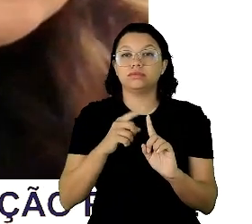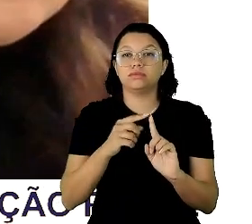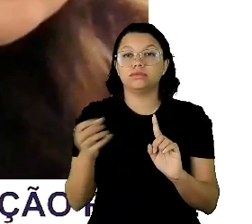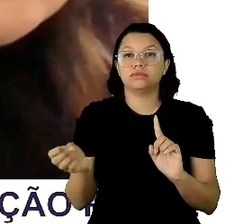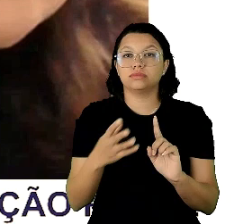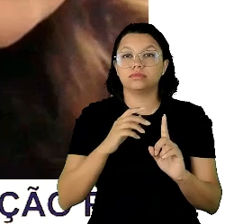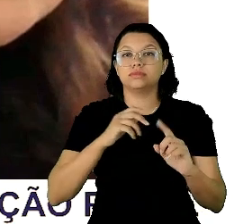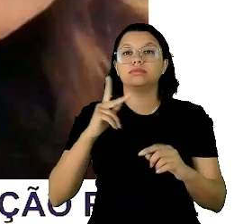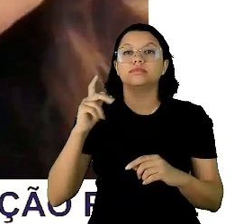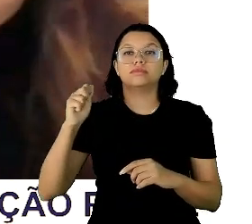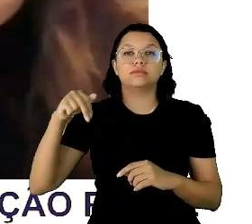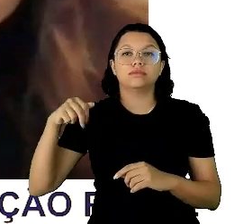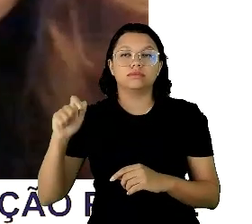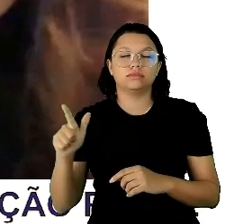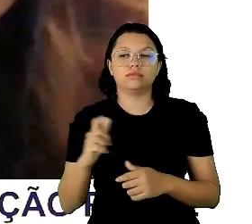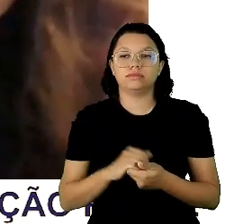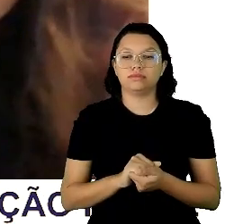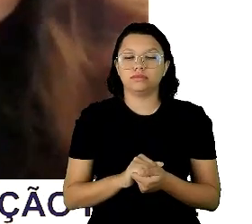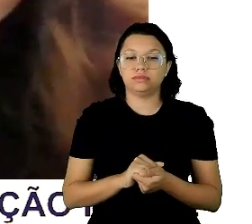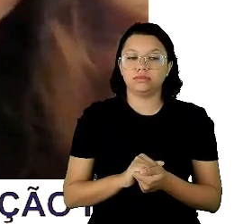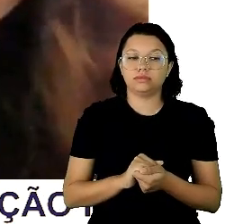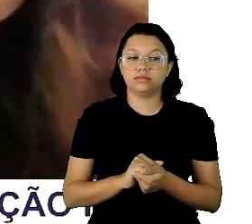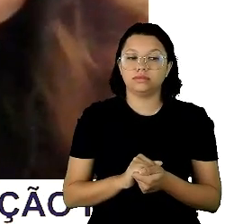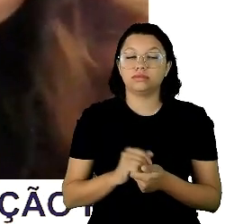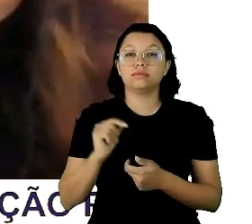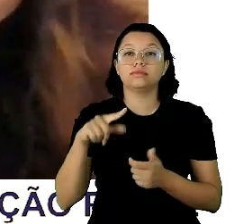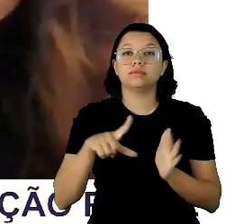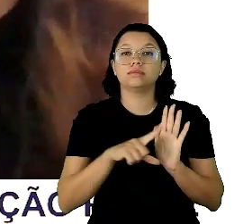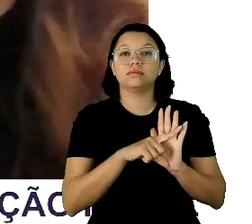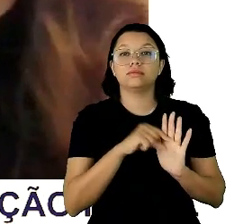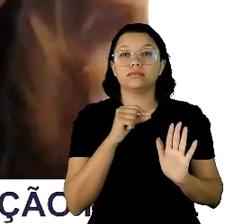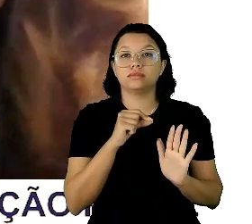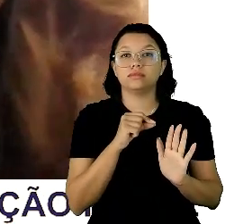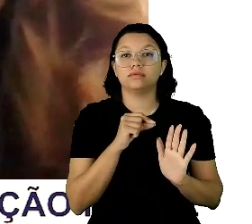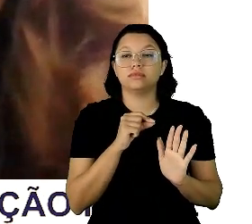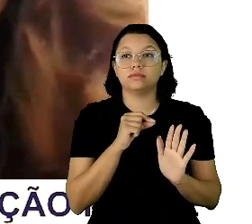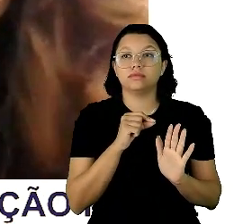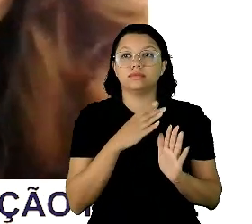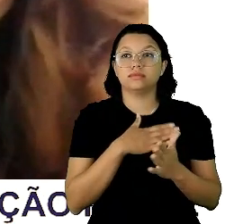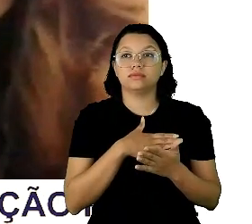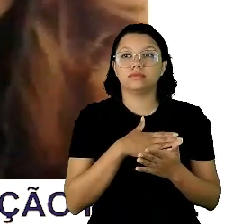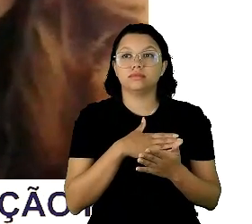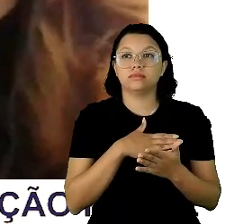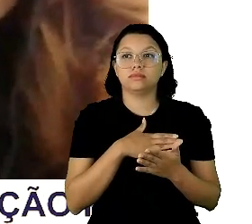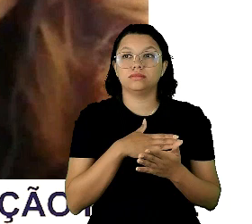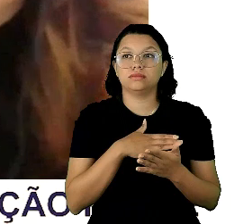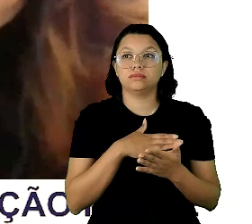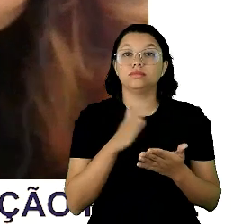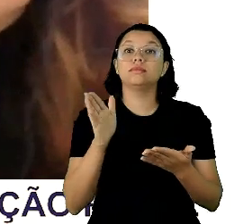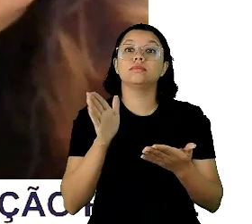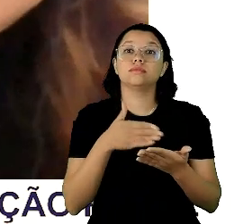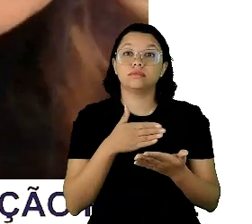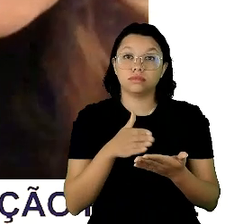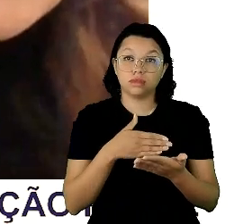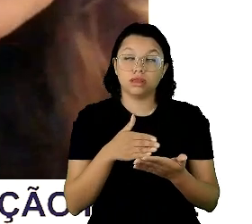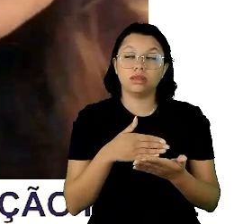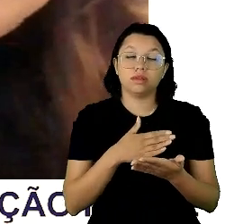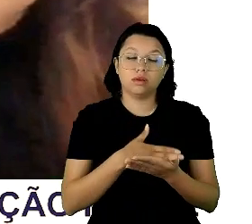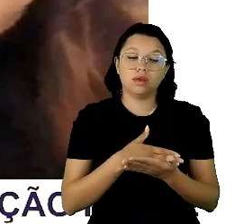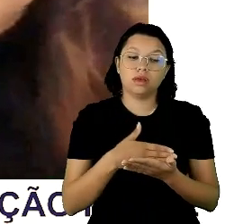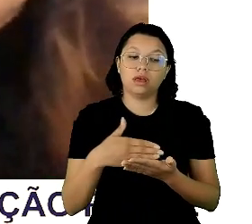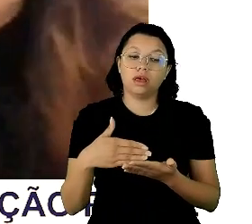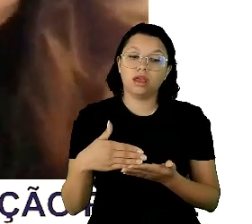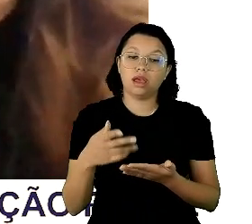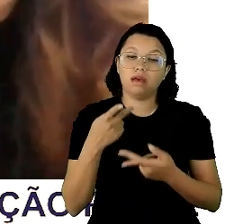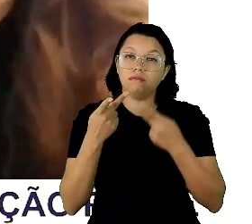né? E no artigo, eu começo no artigo contando uma história